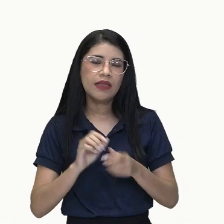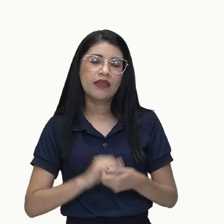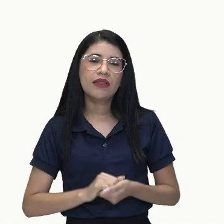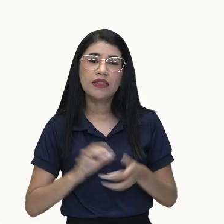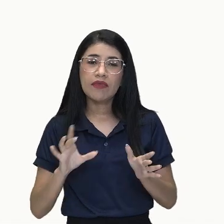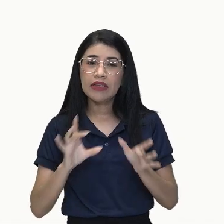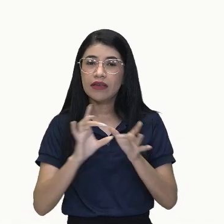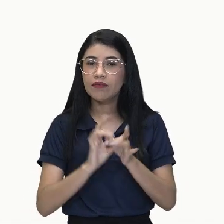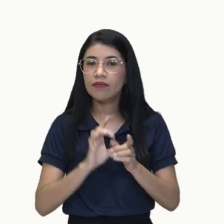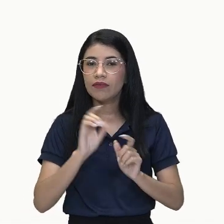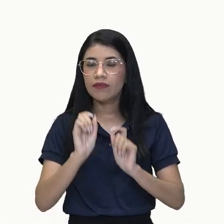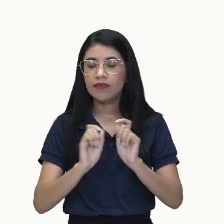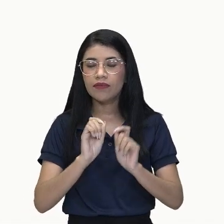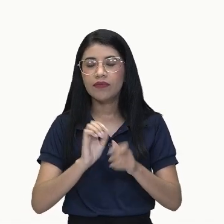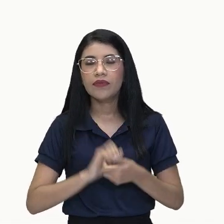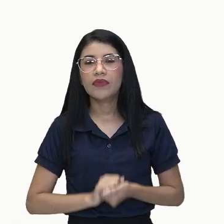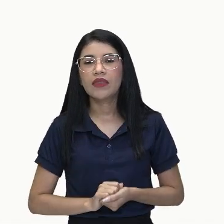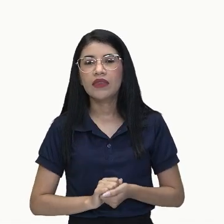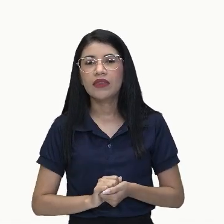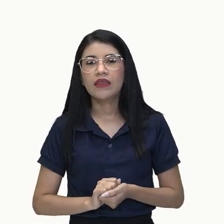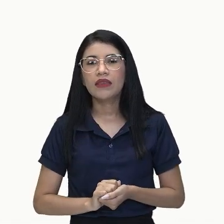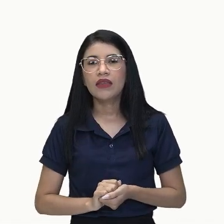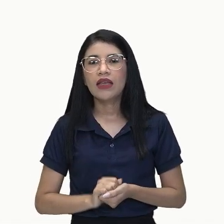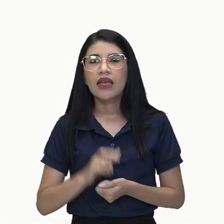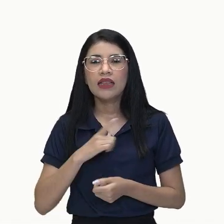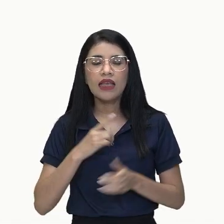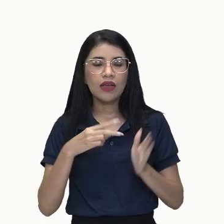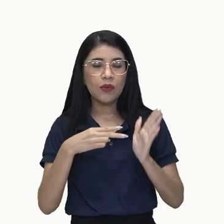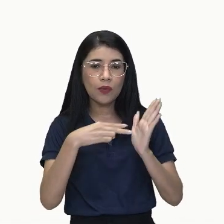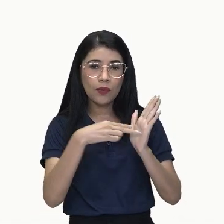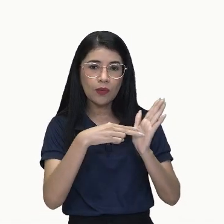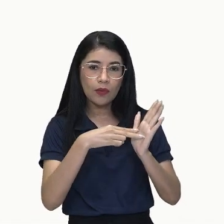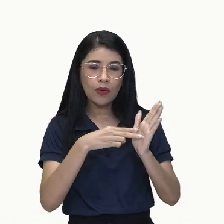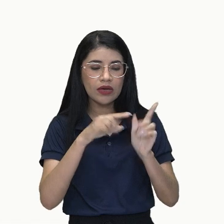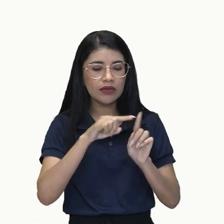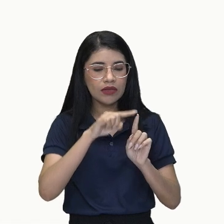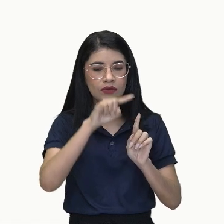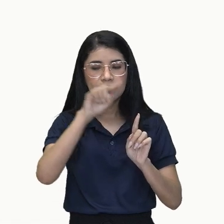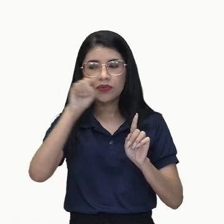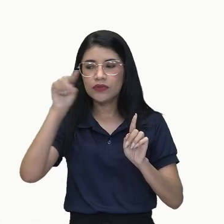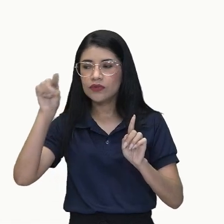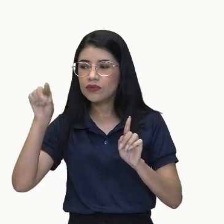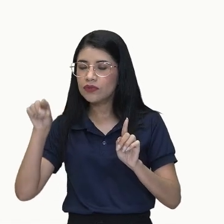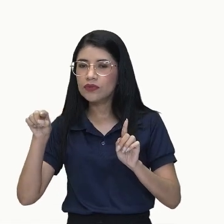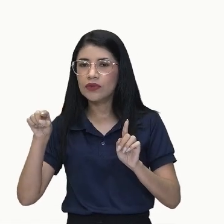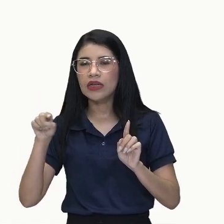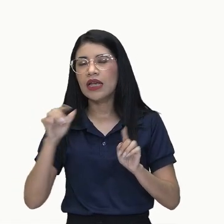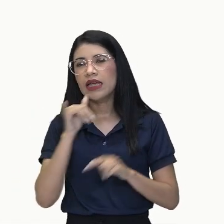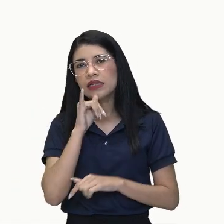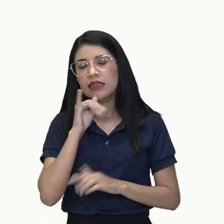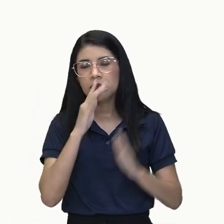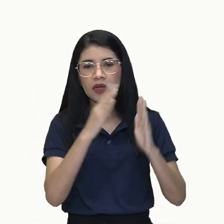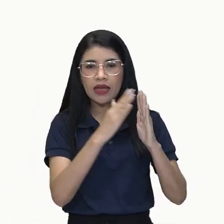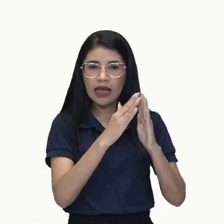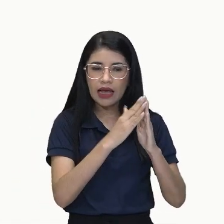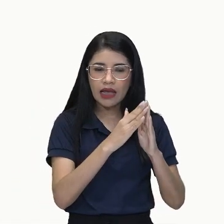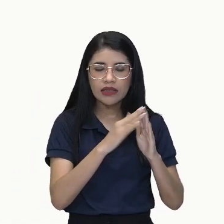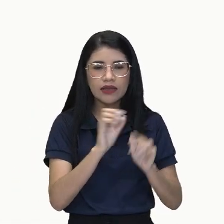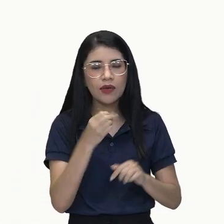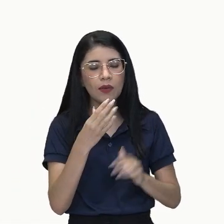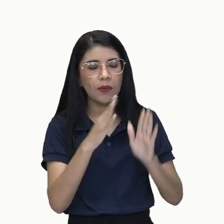ligar aqui, temos um interruptor, temos uma tensão aqui, que vai da nossa casa, na escola,